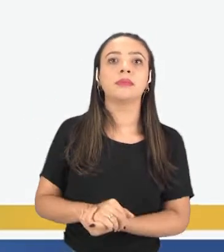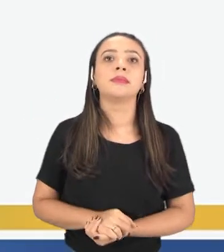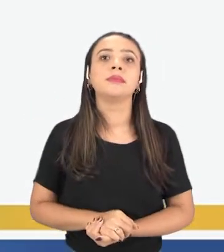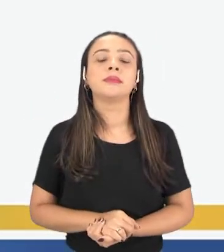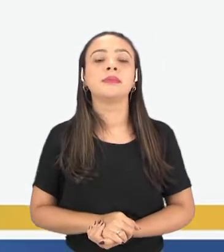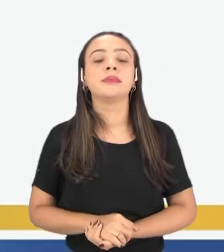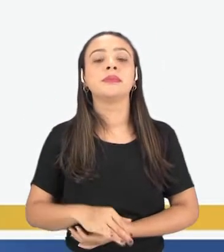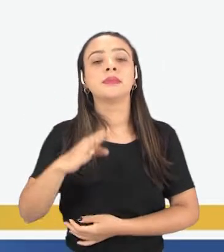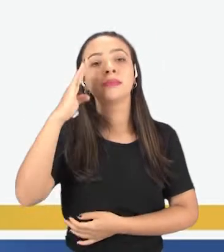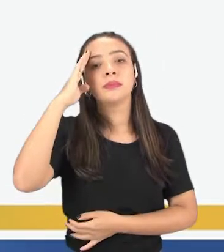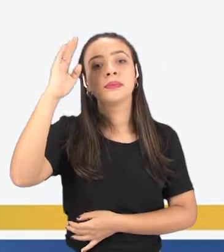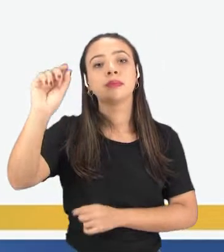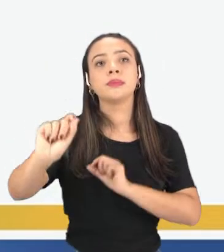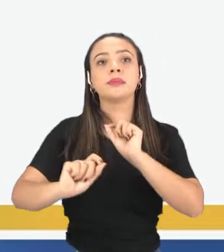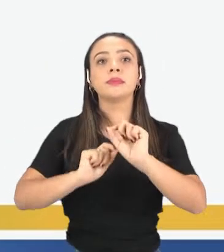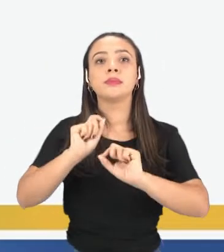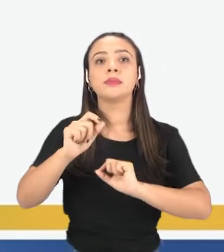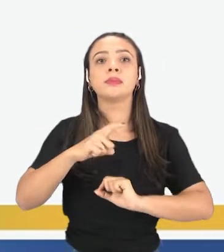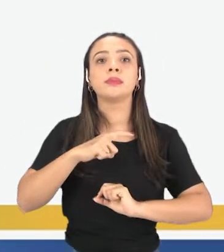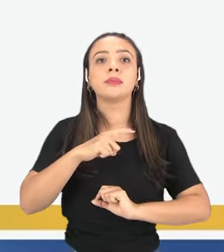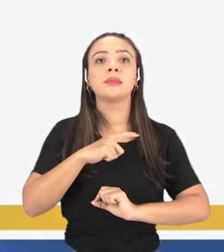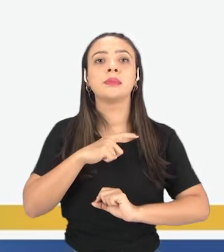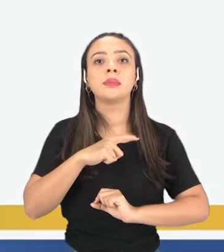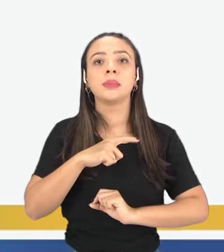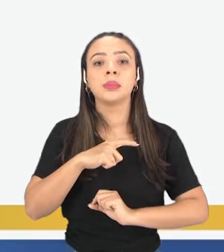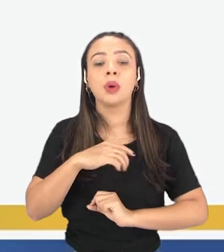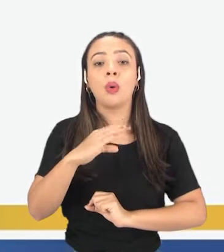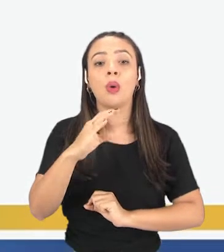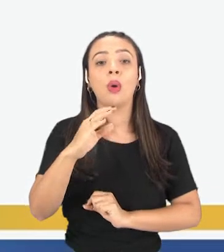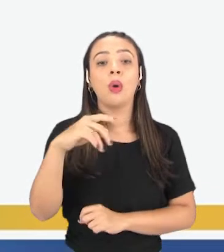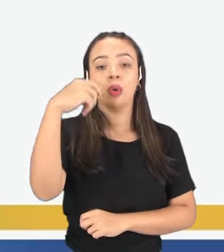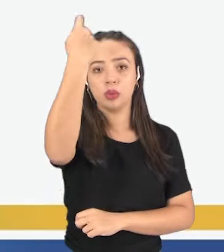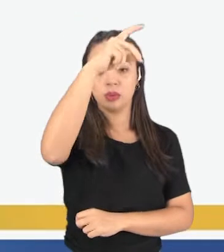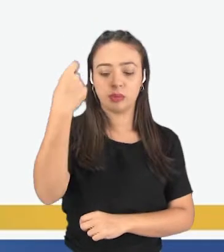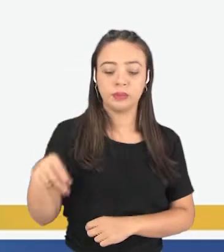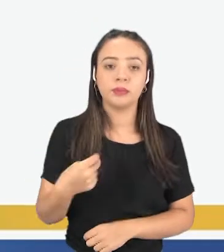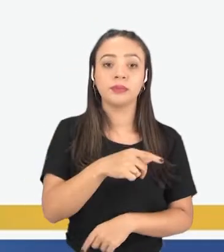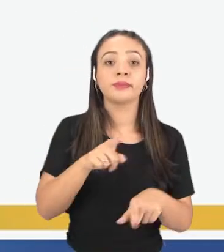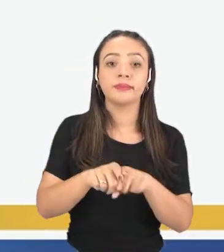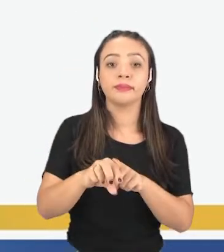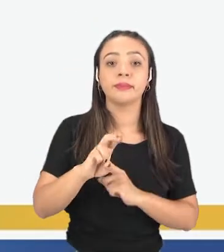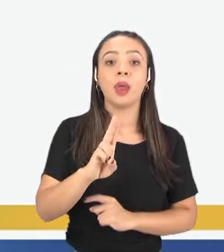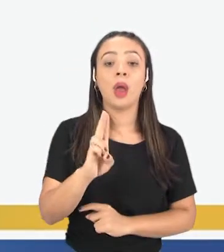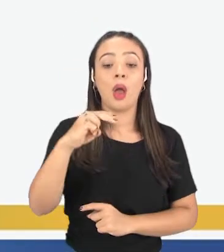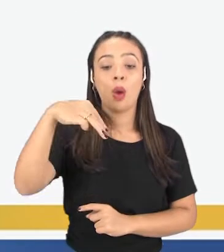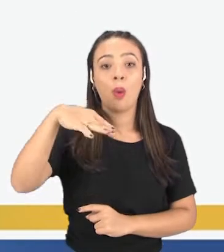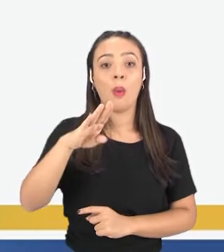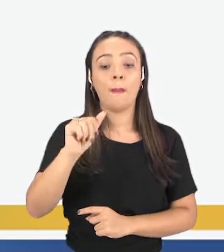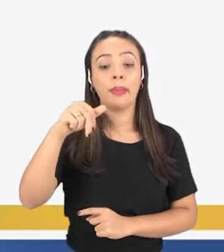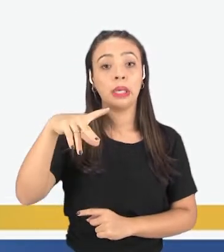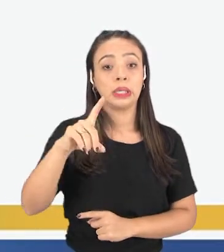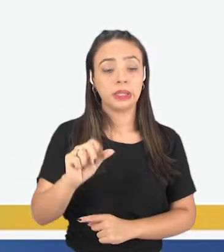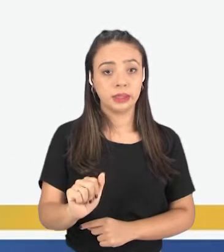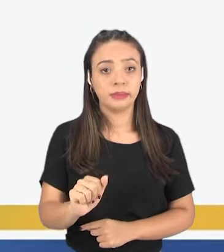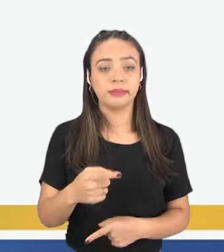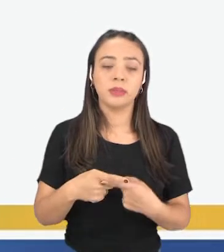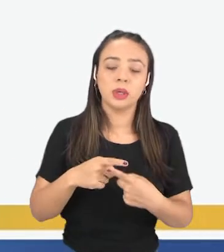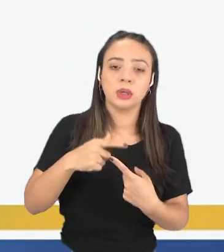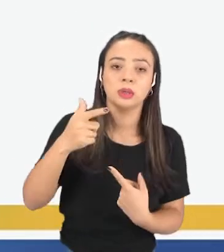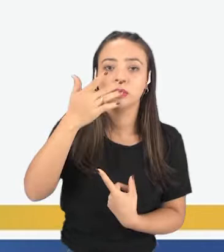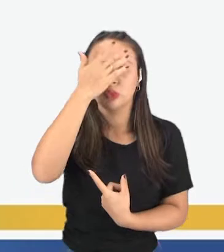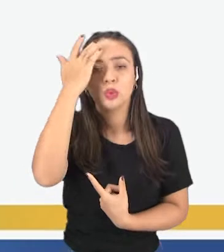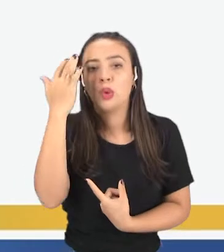gente destaca aqui, pelo menos, o candomblé e a umbanda, que são perseguidas pela incompreensão, pela falta